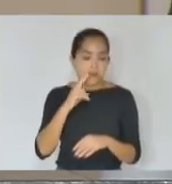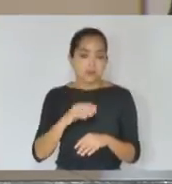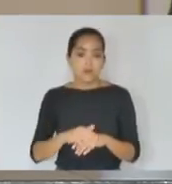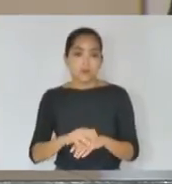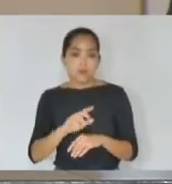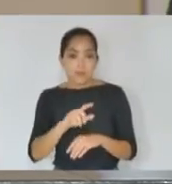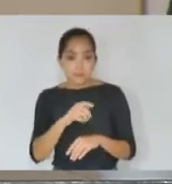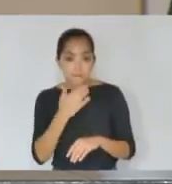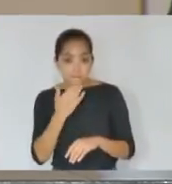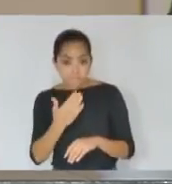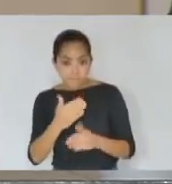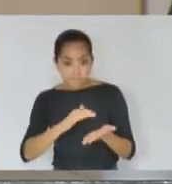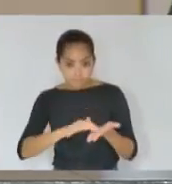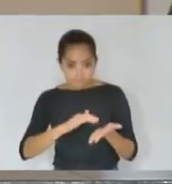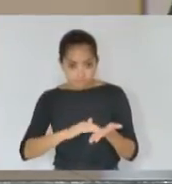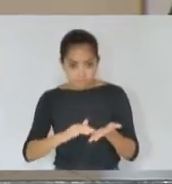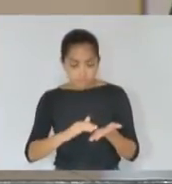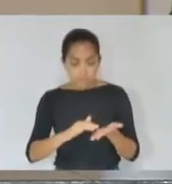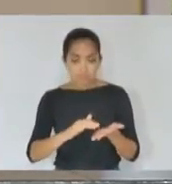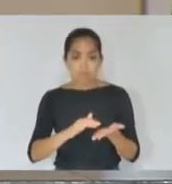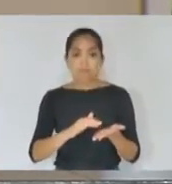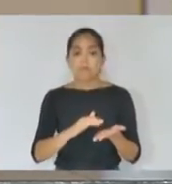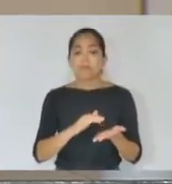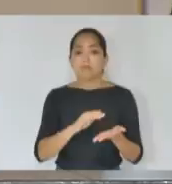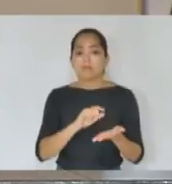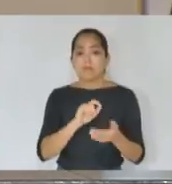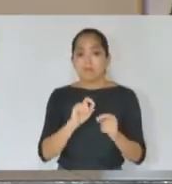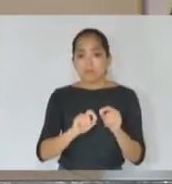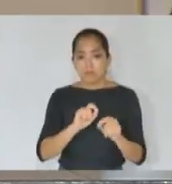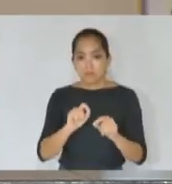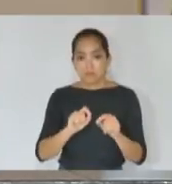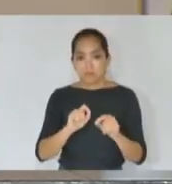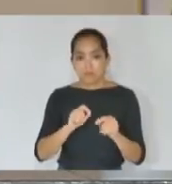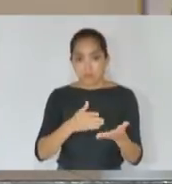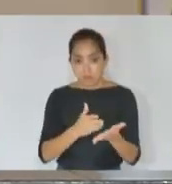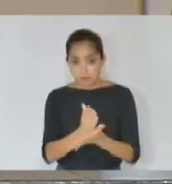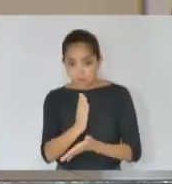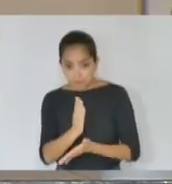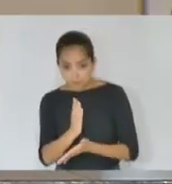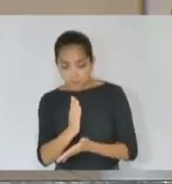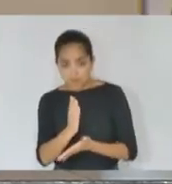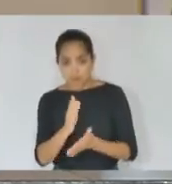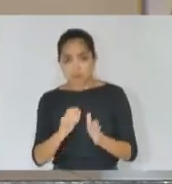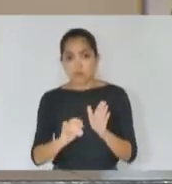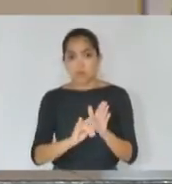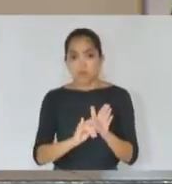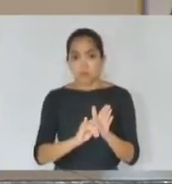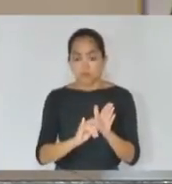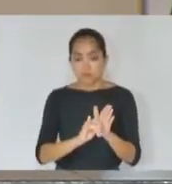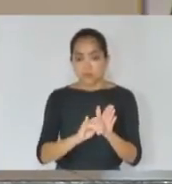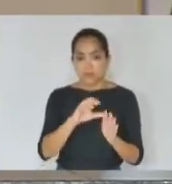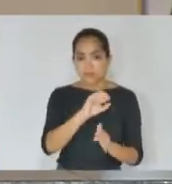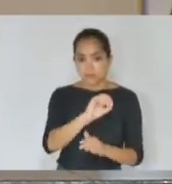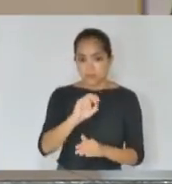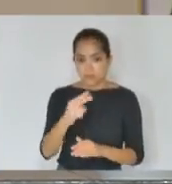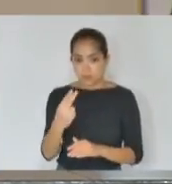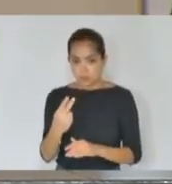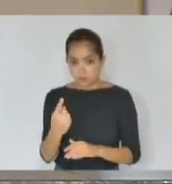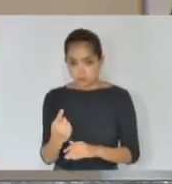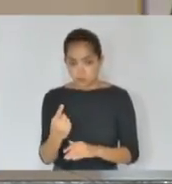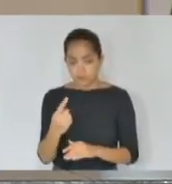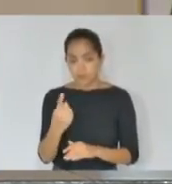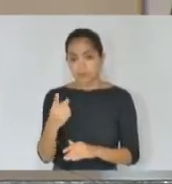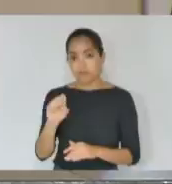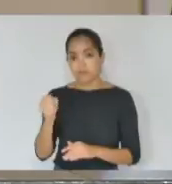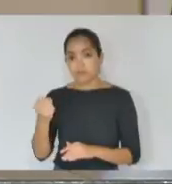ao secretário da Casa Civil informações acerca da convocação dos candidatos aprovados no concurso público edital 001-2018. Discussão, votação,